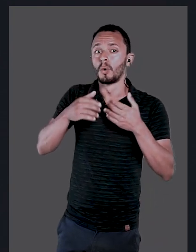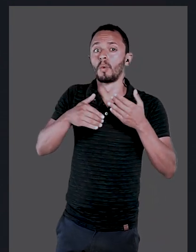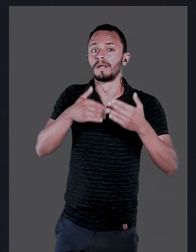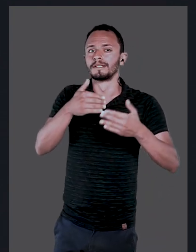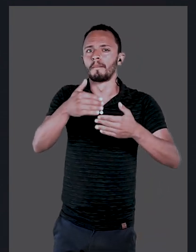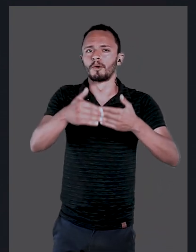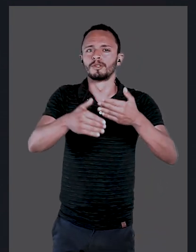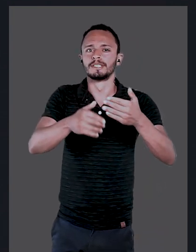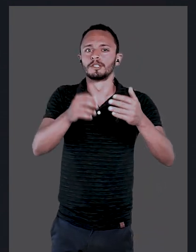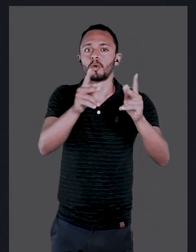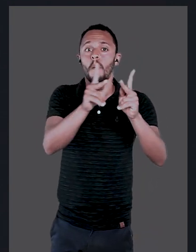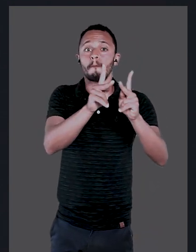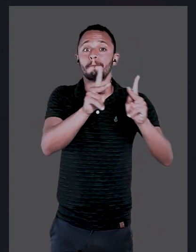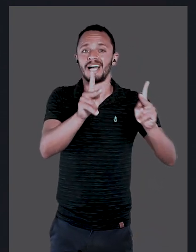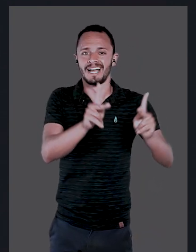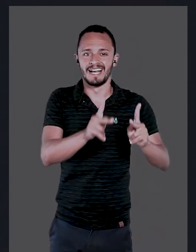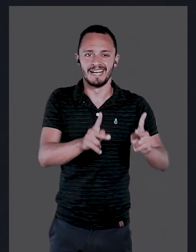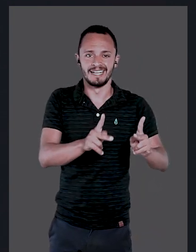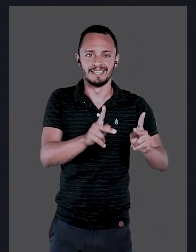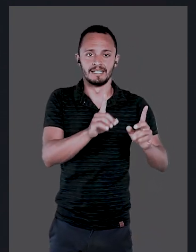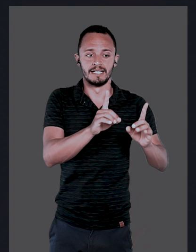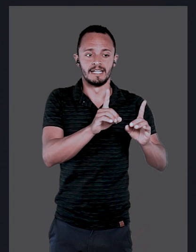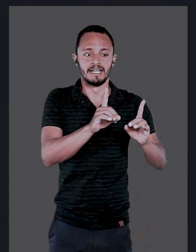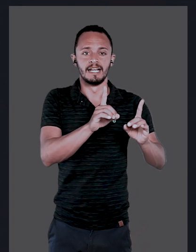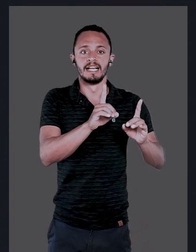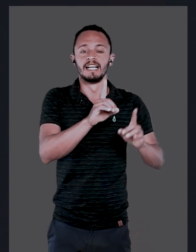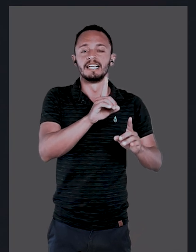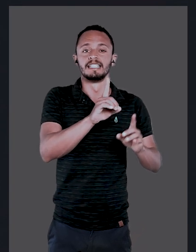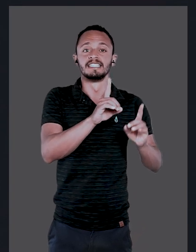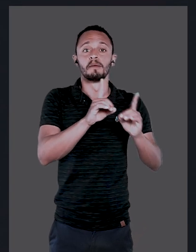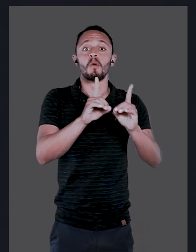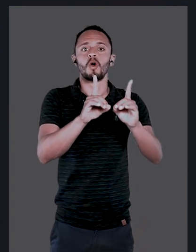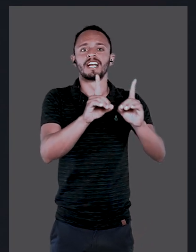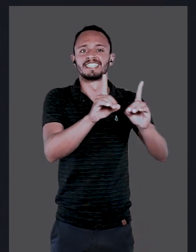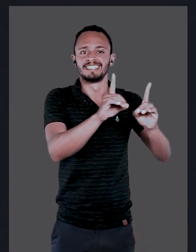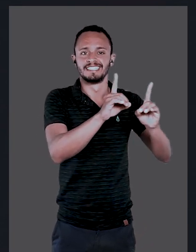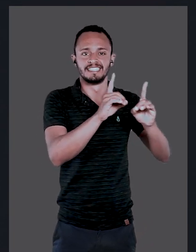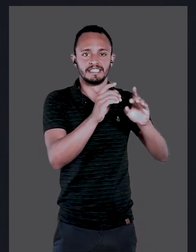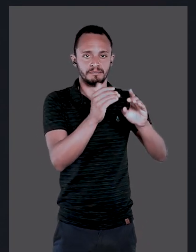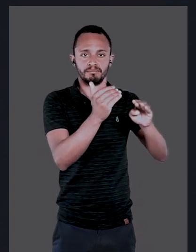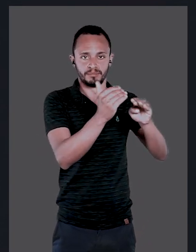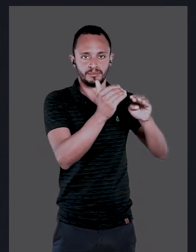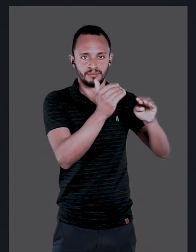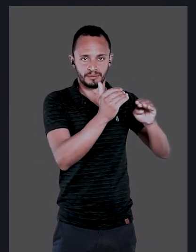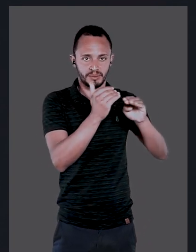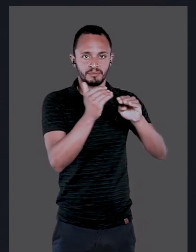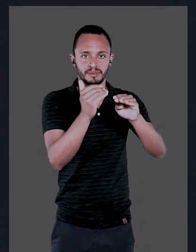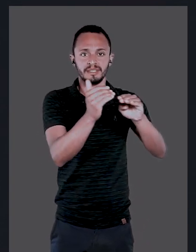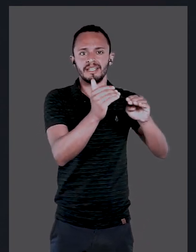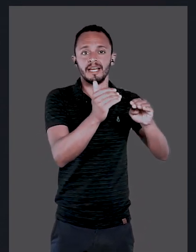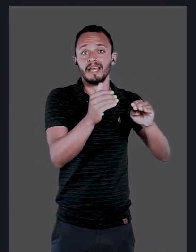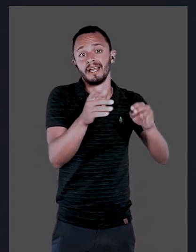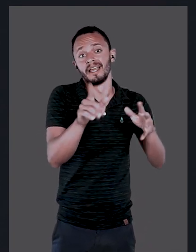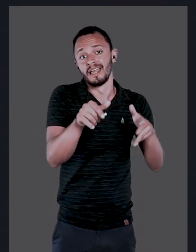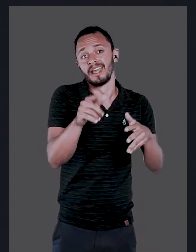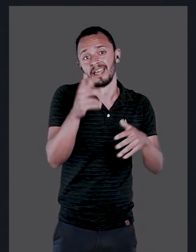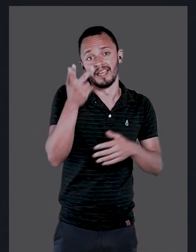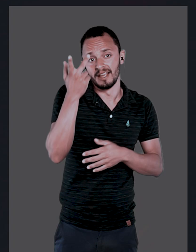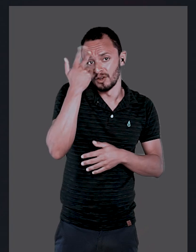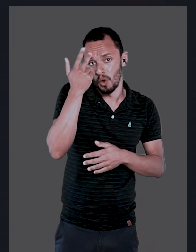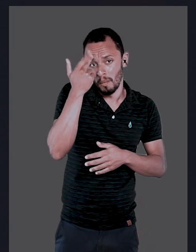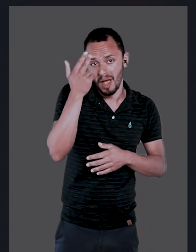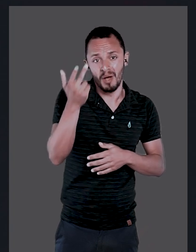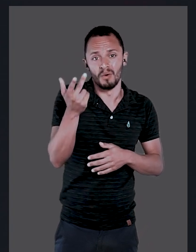quando nós estamos em processos de paz longos, em democracias estáveis, é